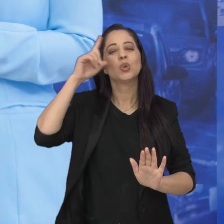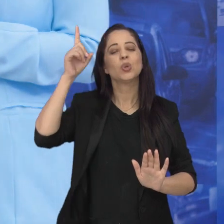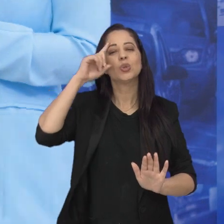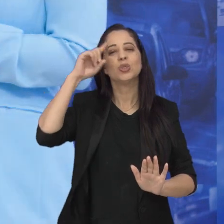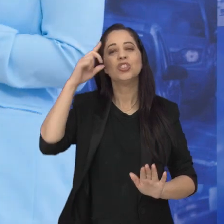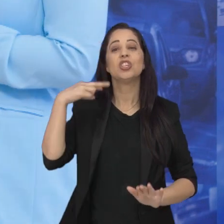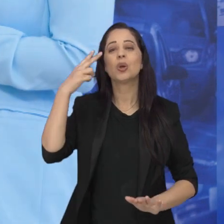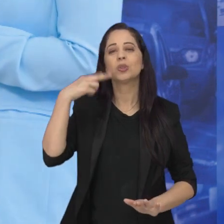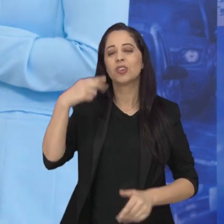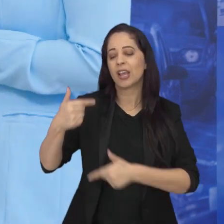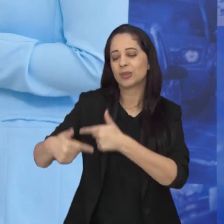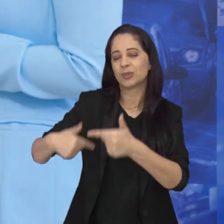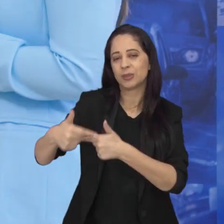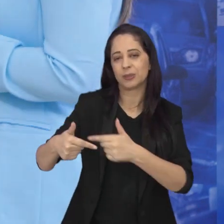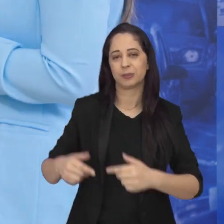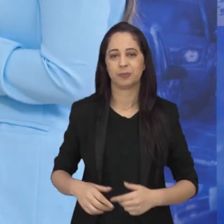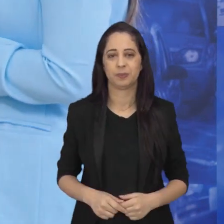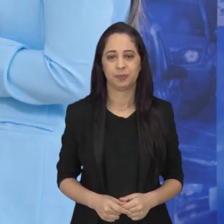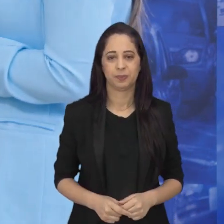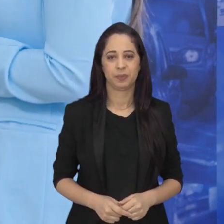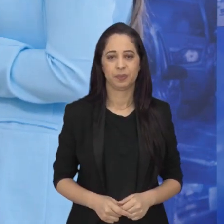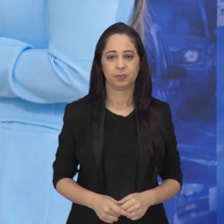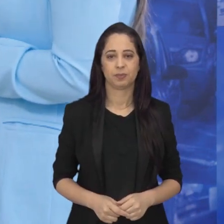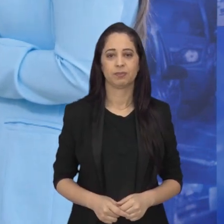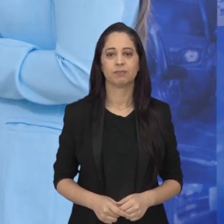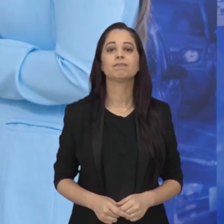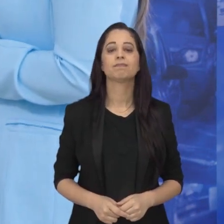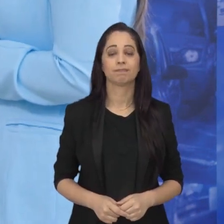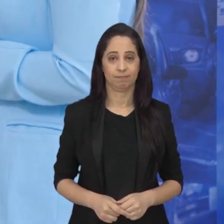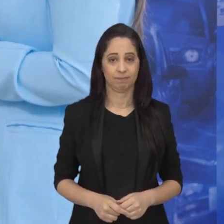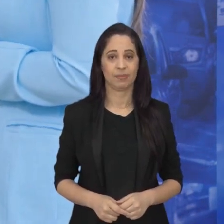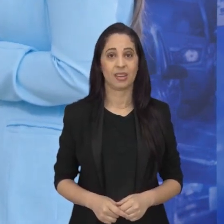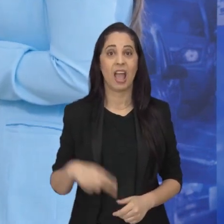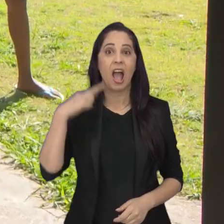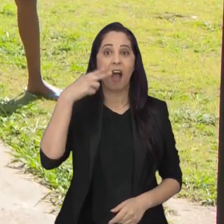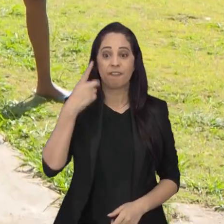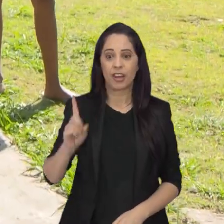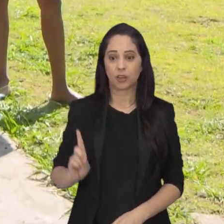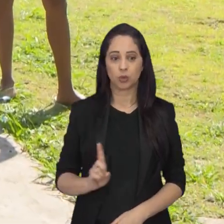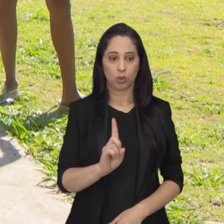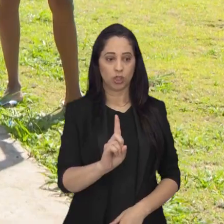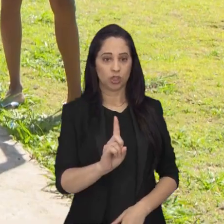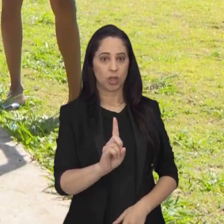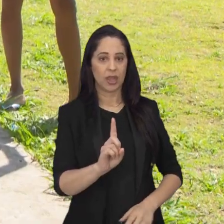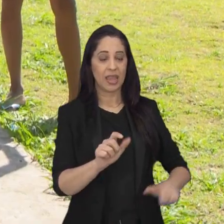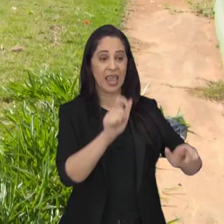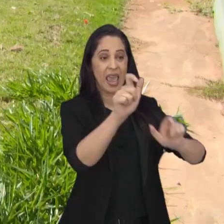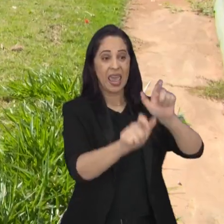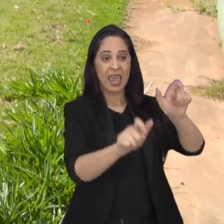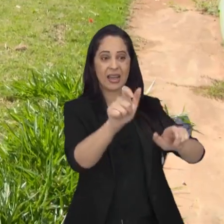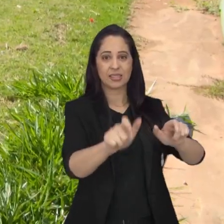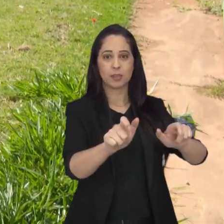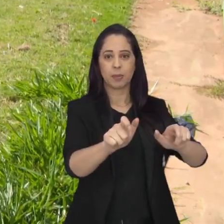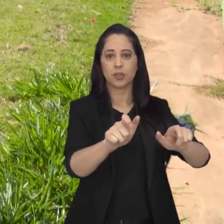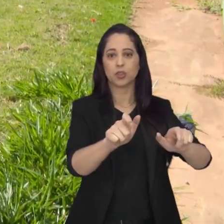do Legislativo. Vamos assistir. Um a um, os problemas identificados pelos moradores do bairro Nova